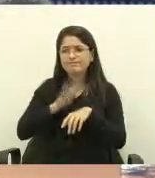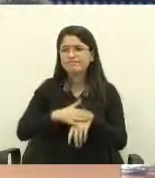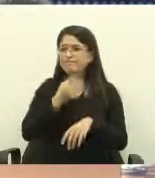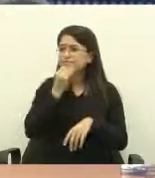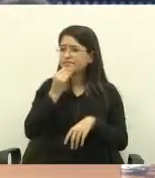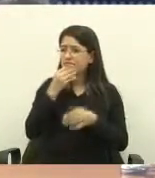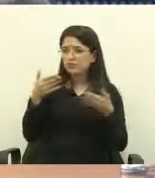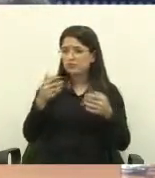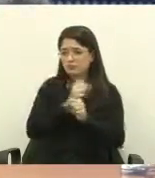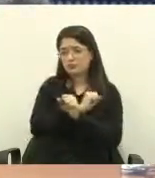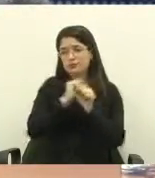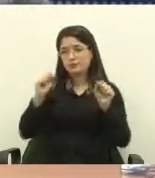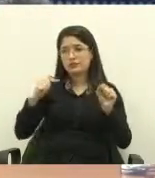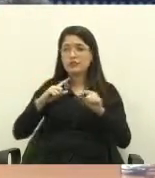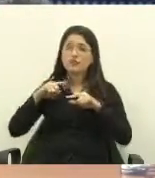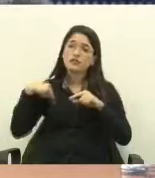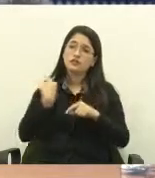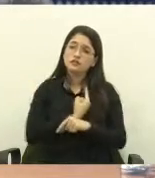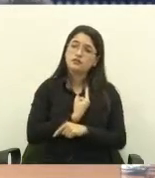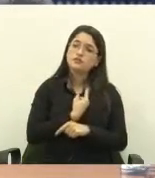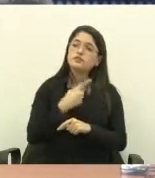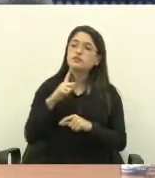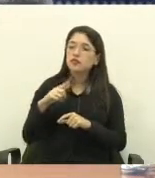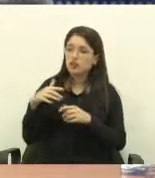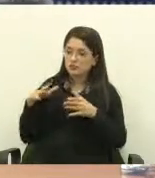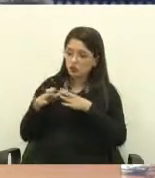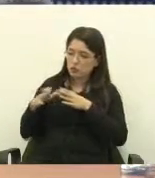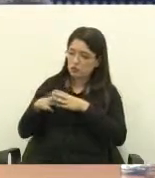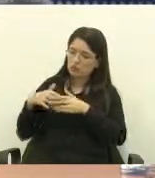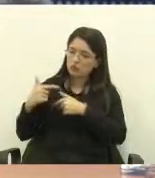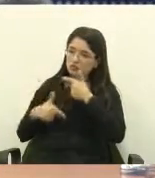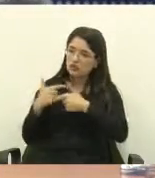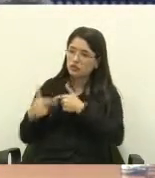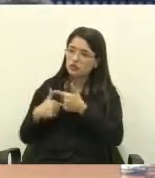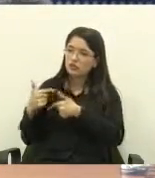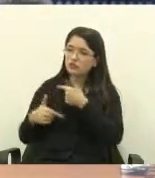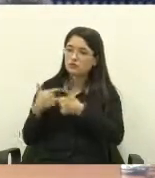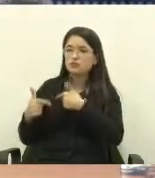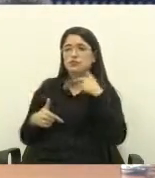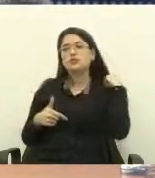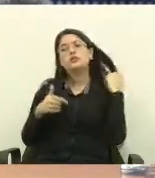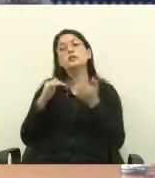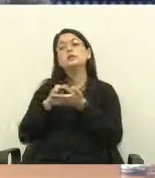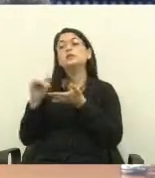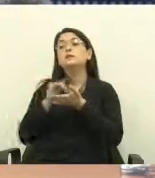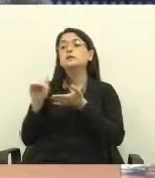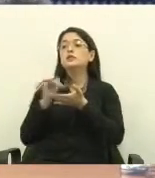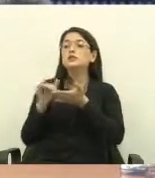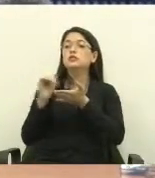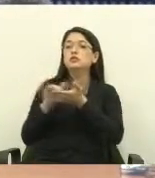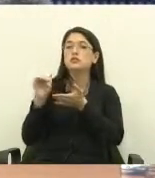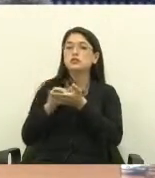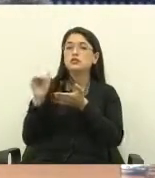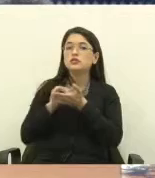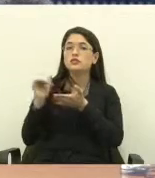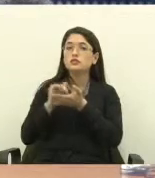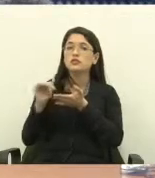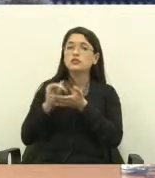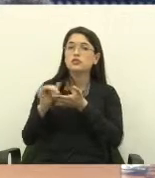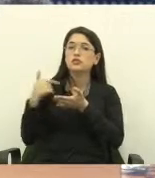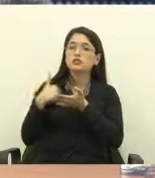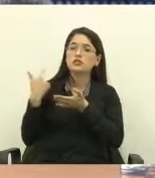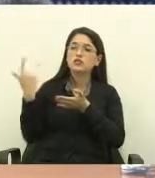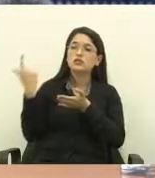manhã, nós estamos com nossa equipe de trabalho da secretaria fechando com as... Nós fechamos com as